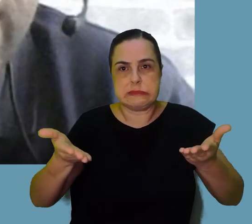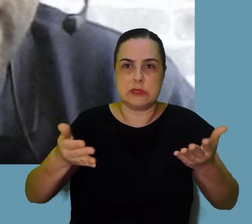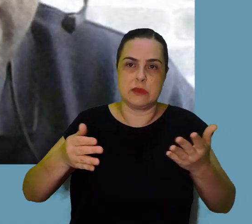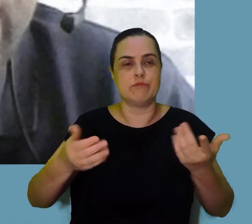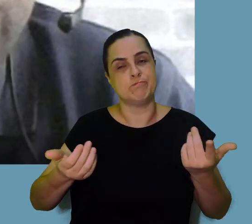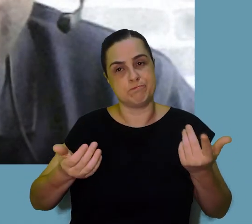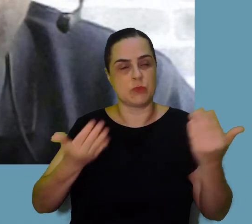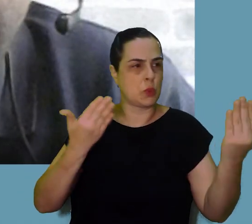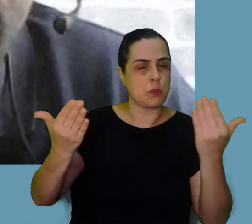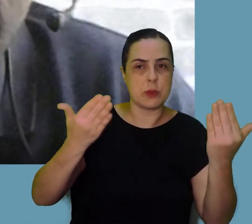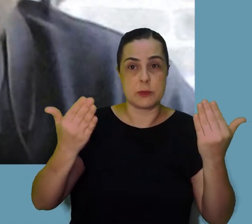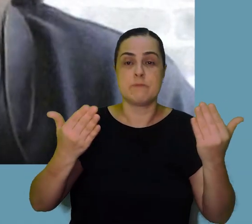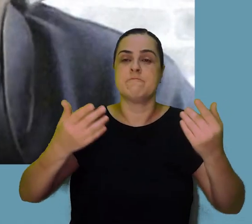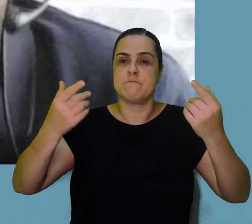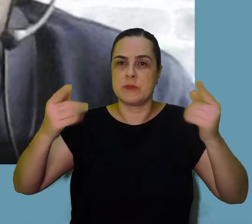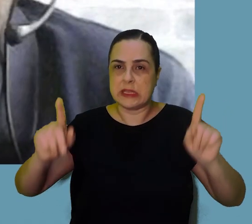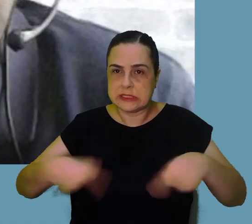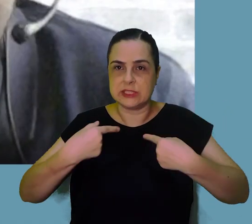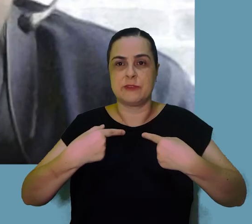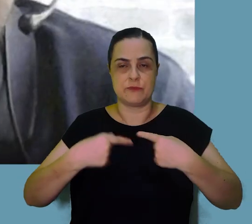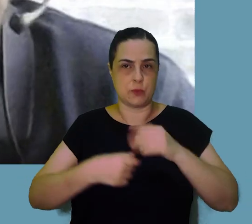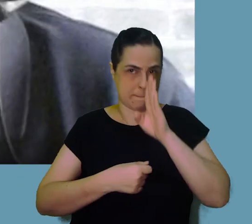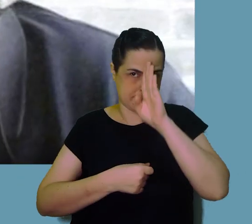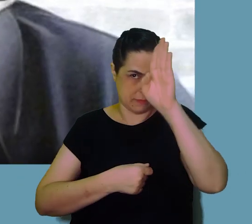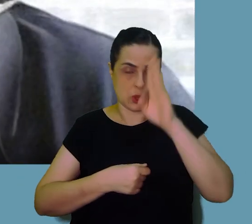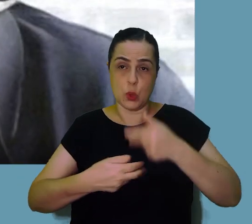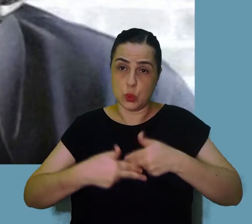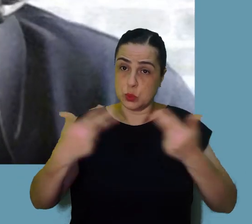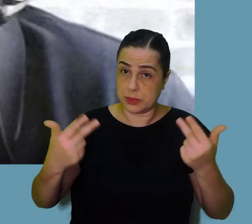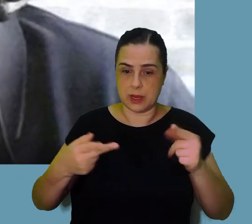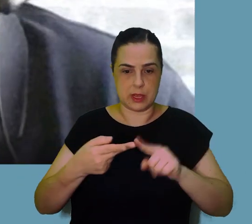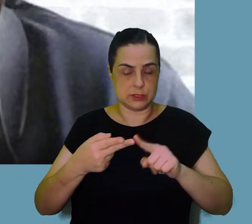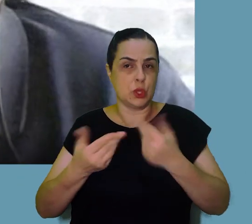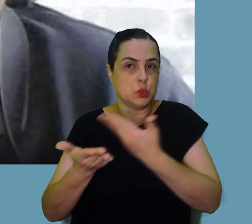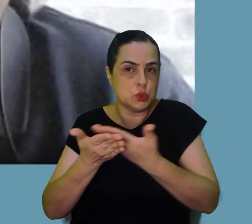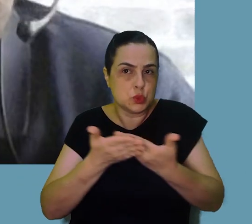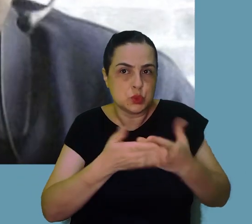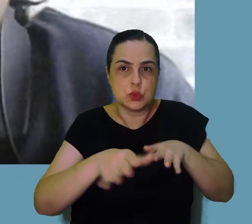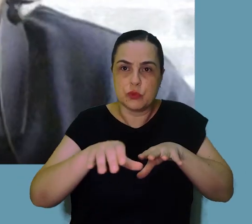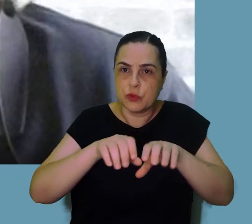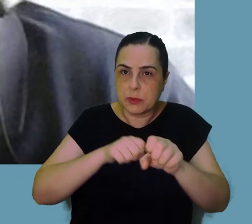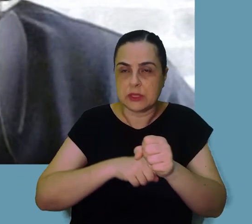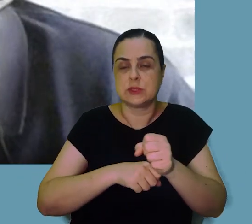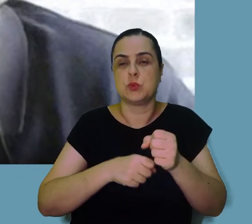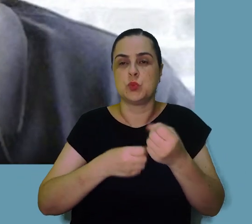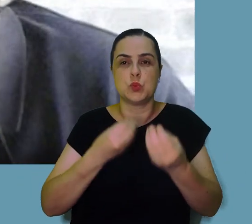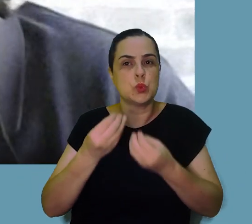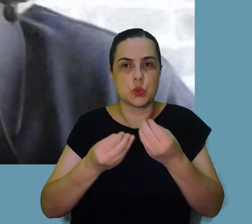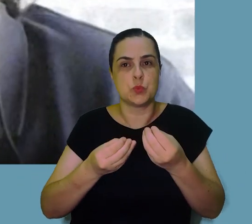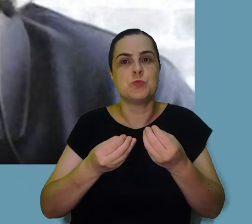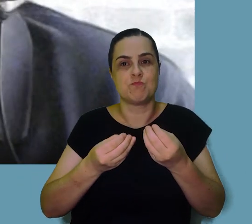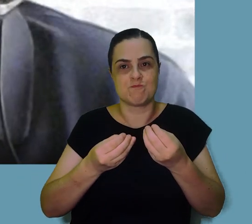desafios que a gente olha nesse cruzamento da relação raça e escolaridade ainda estão atravessados